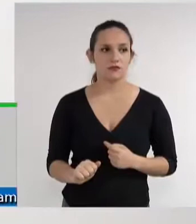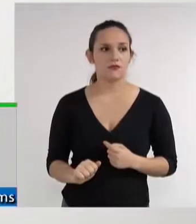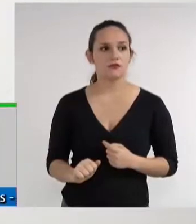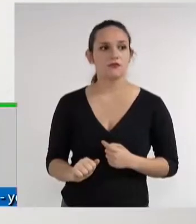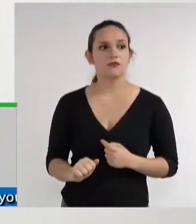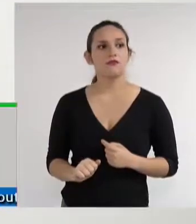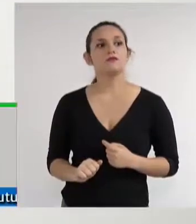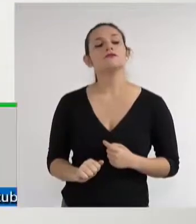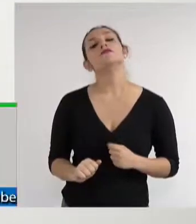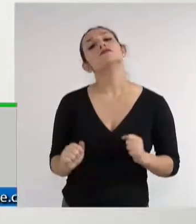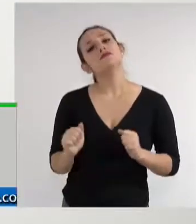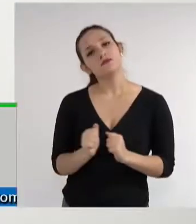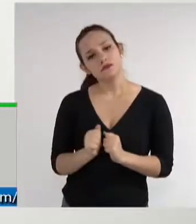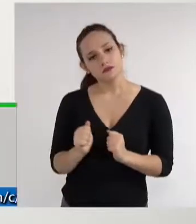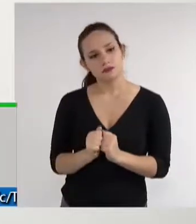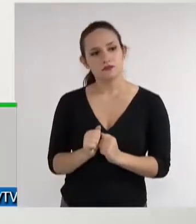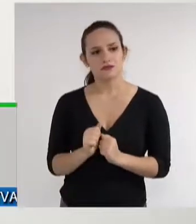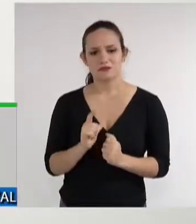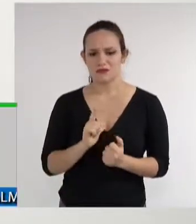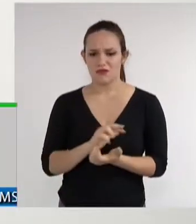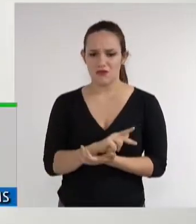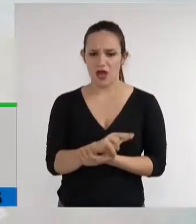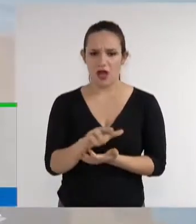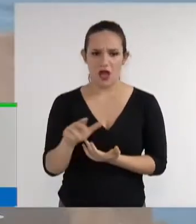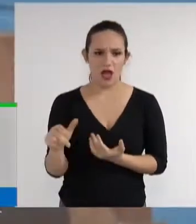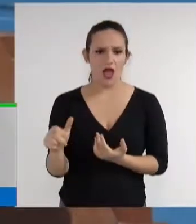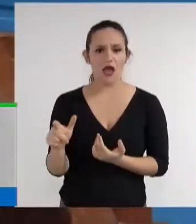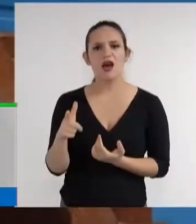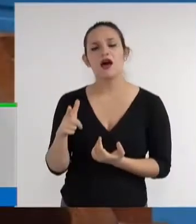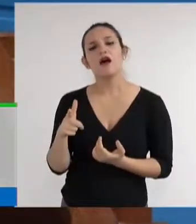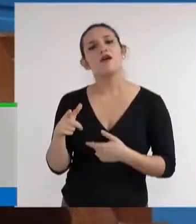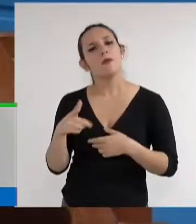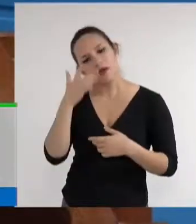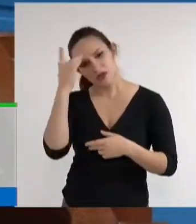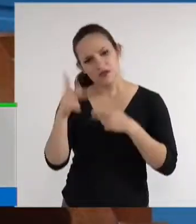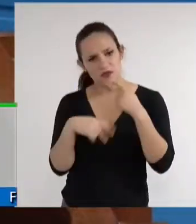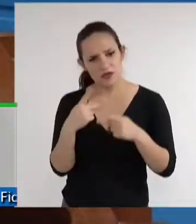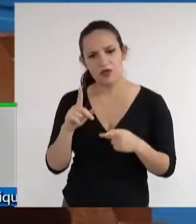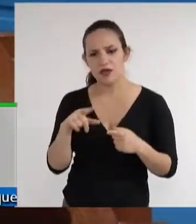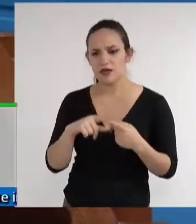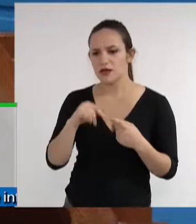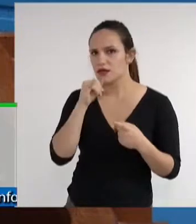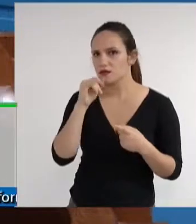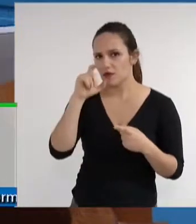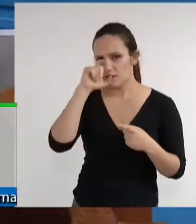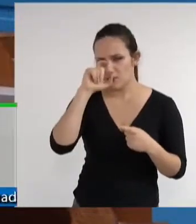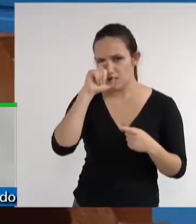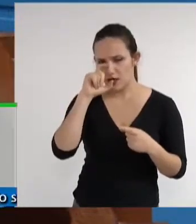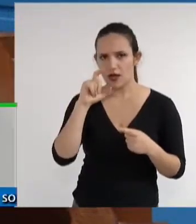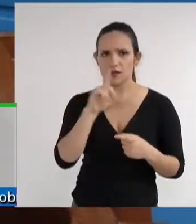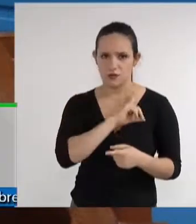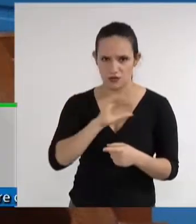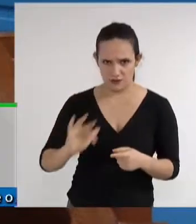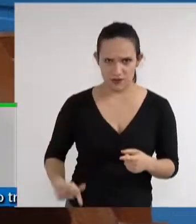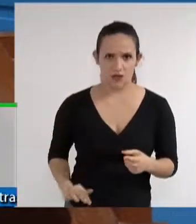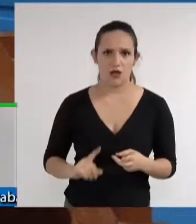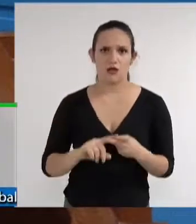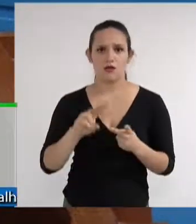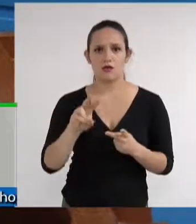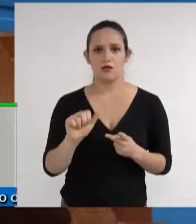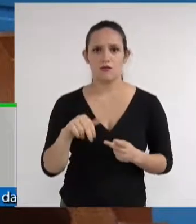audiência como coordenador da bancada, várias manifestações de outros parlamentares, como a do Zeca, do Vander, que estavam em outras